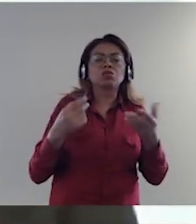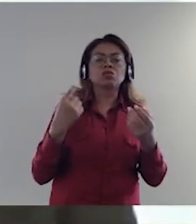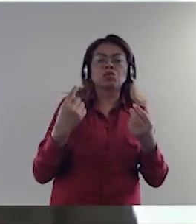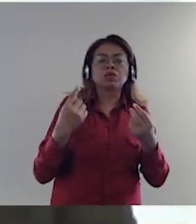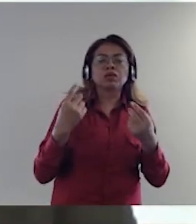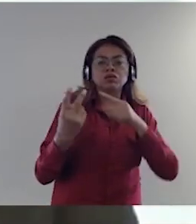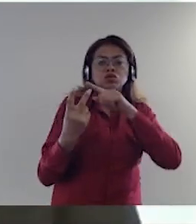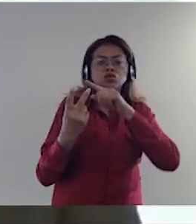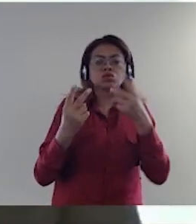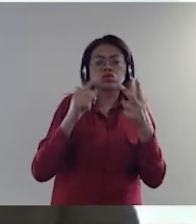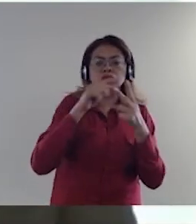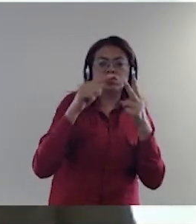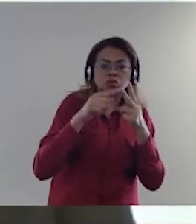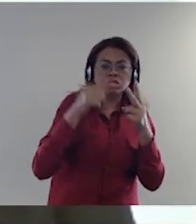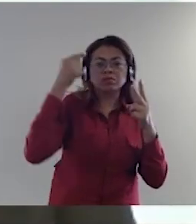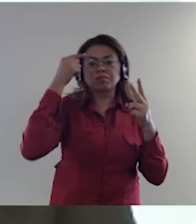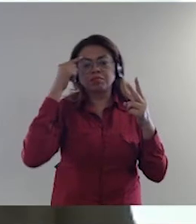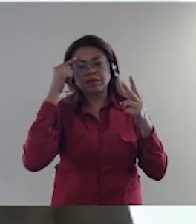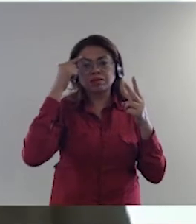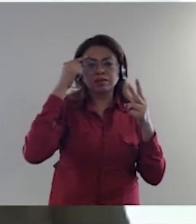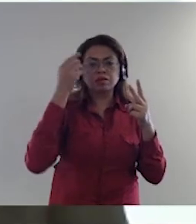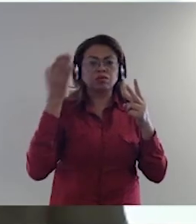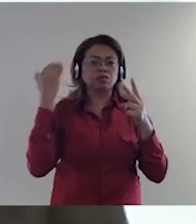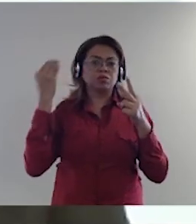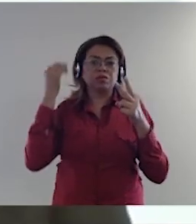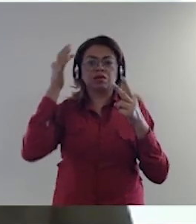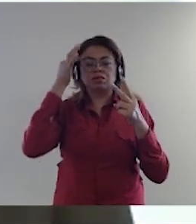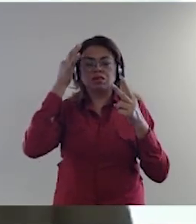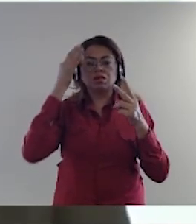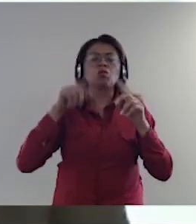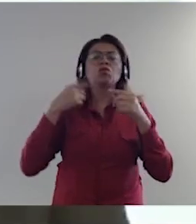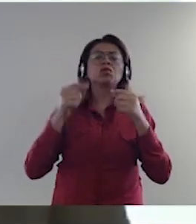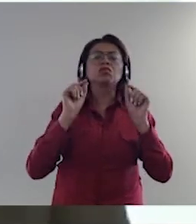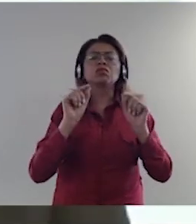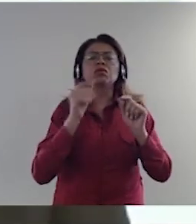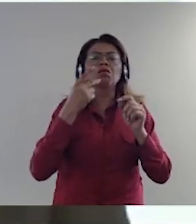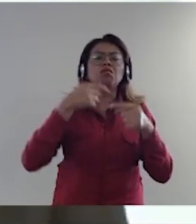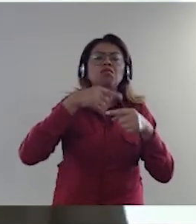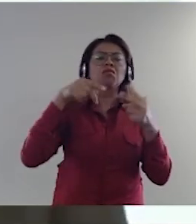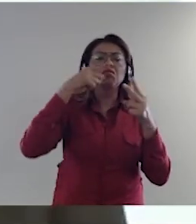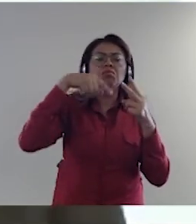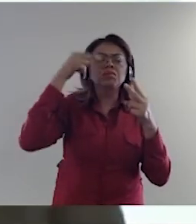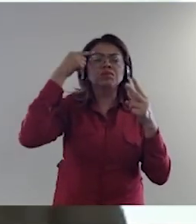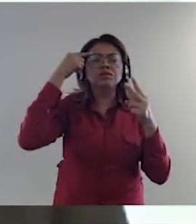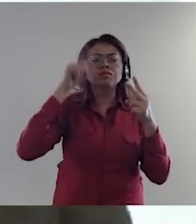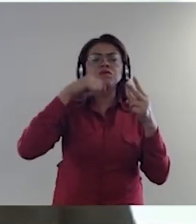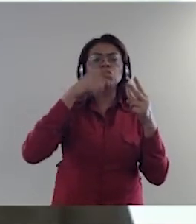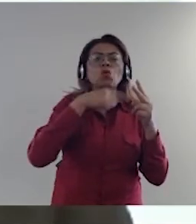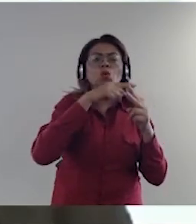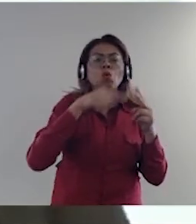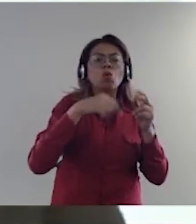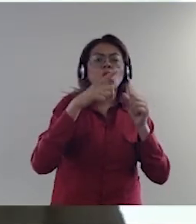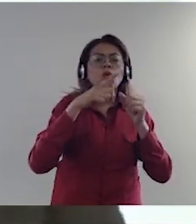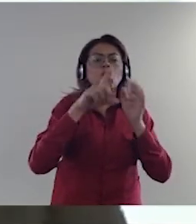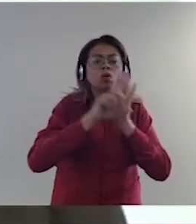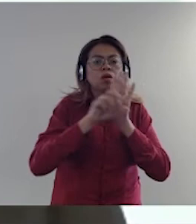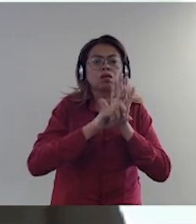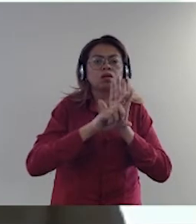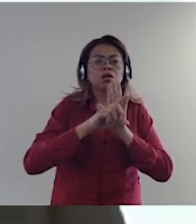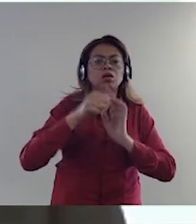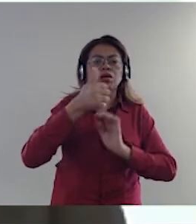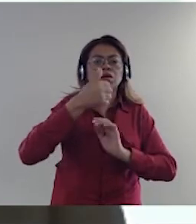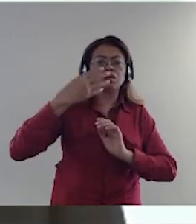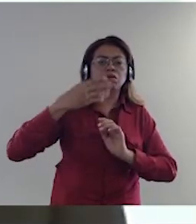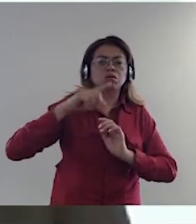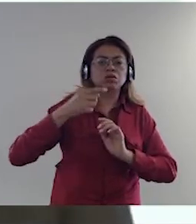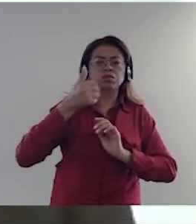multipropriedade imobiliária, né, e a aplicação da Lei 14.010 de 2020? Bom, primeiro porque havia